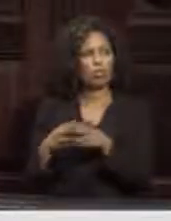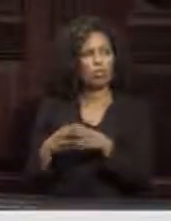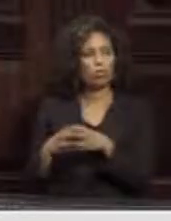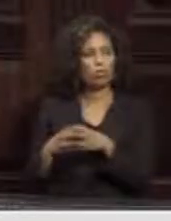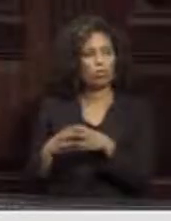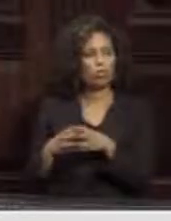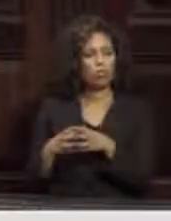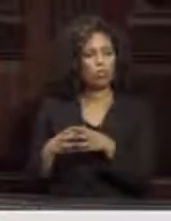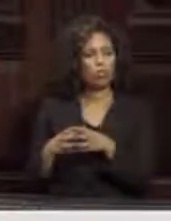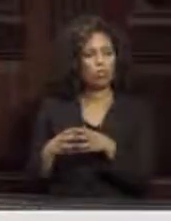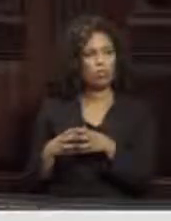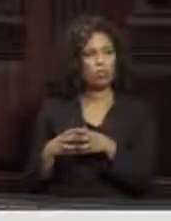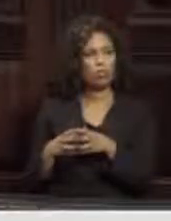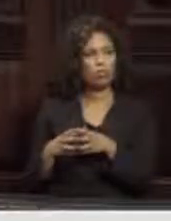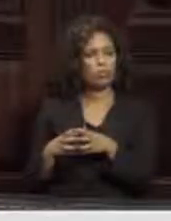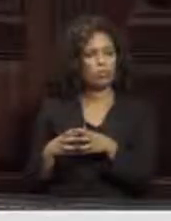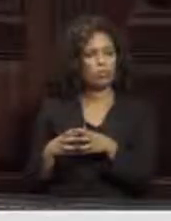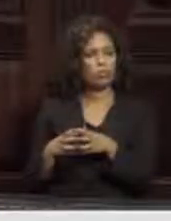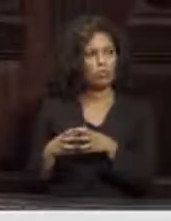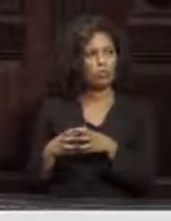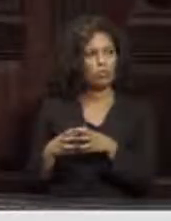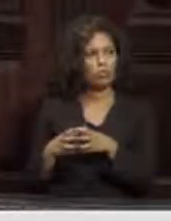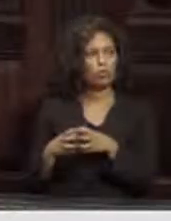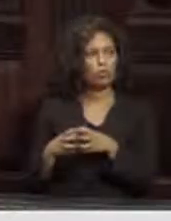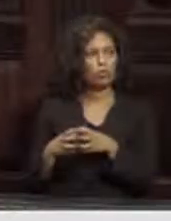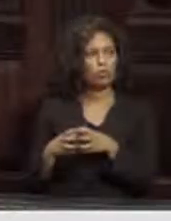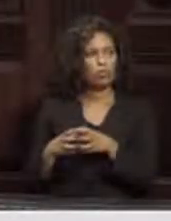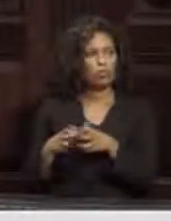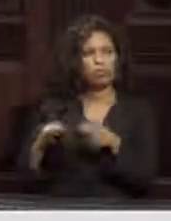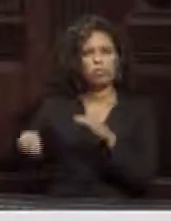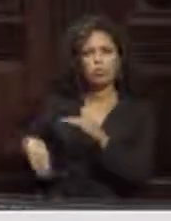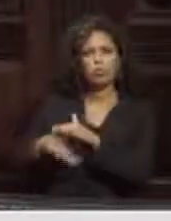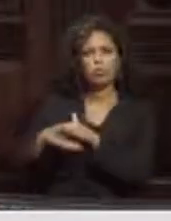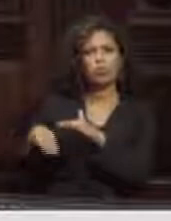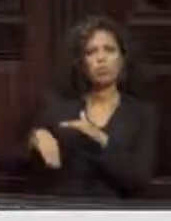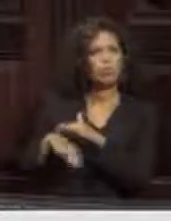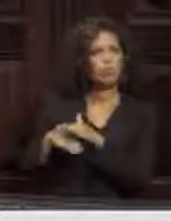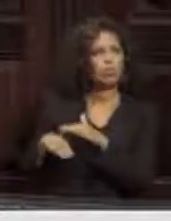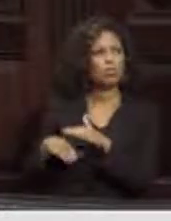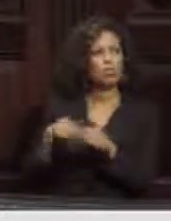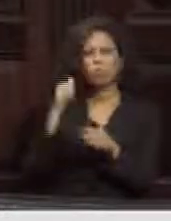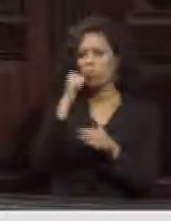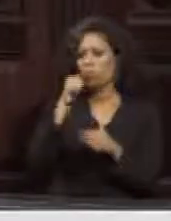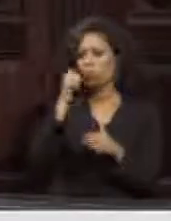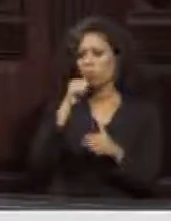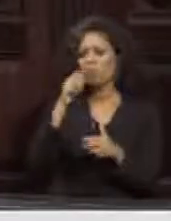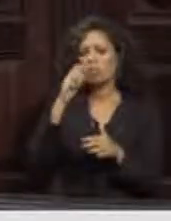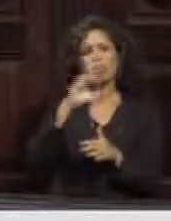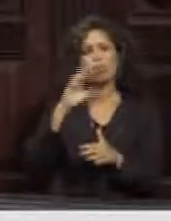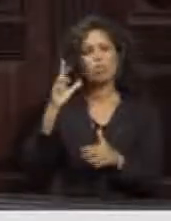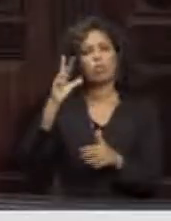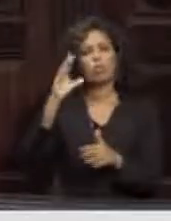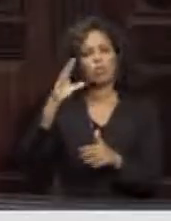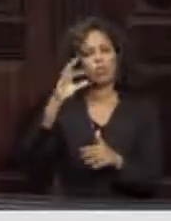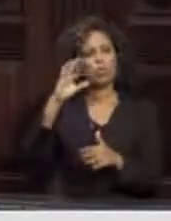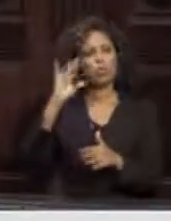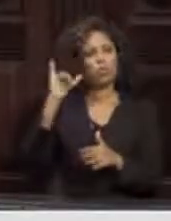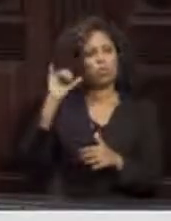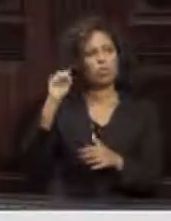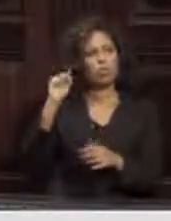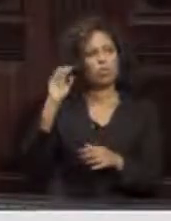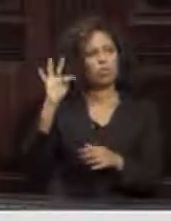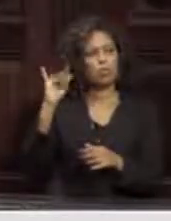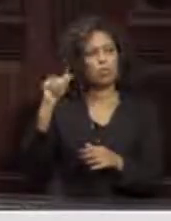metalurgia, entre eles com a presidente, Cristiane Marculino, presidente do Sindicato